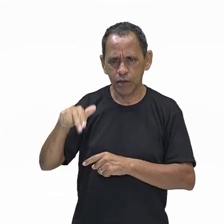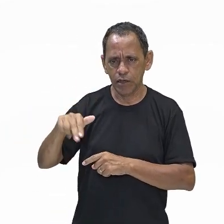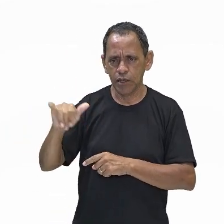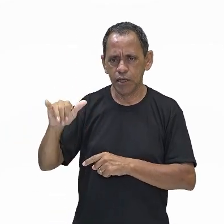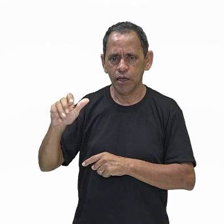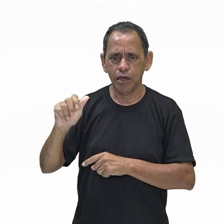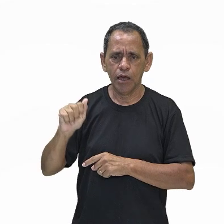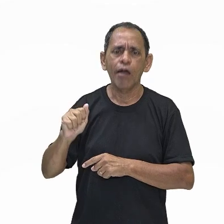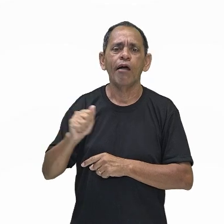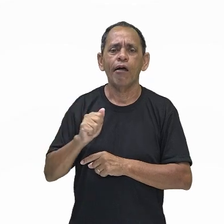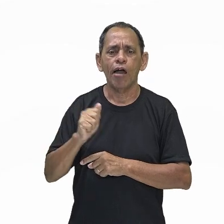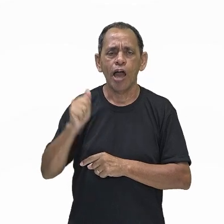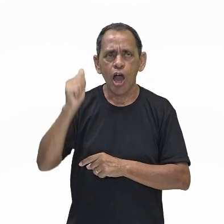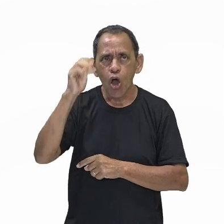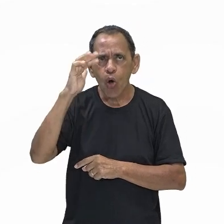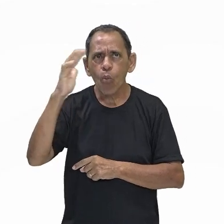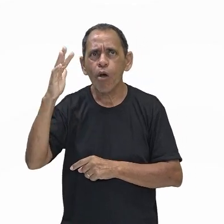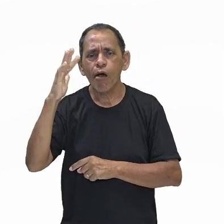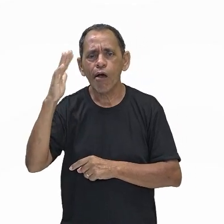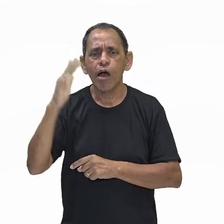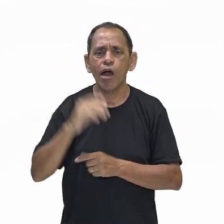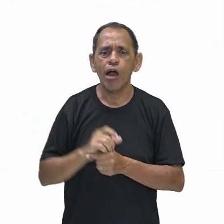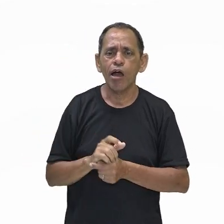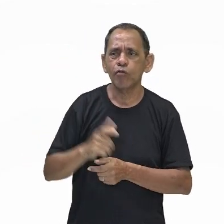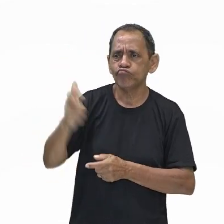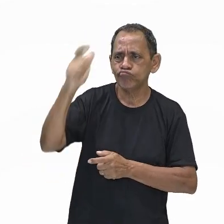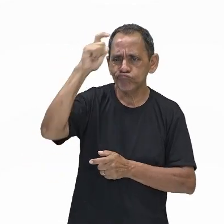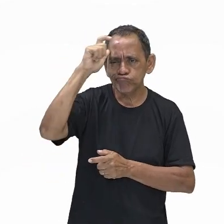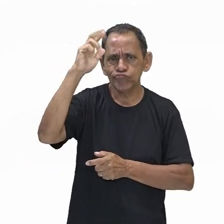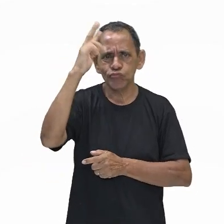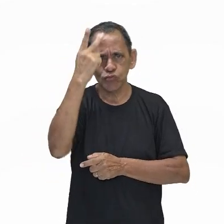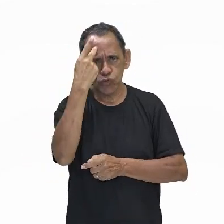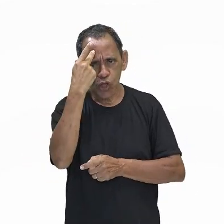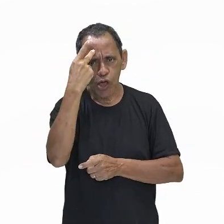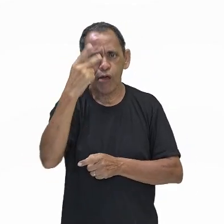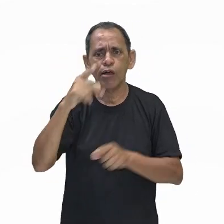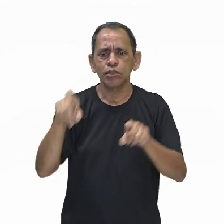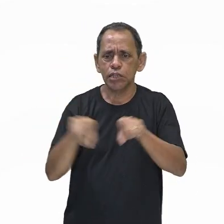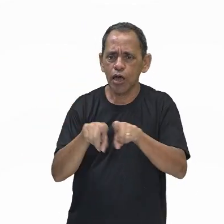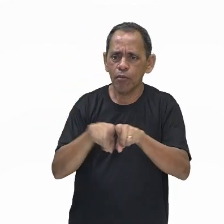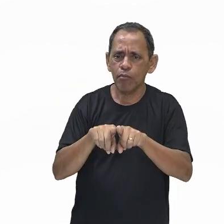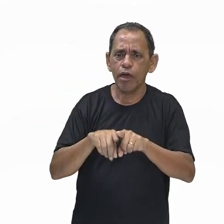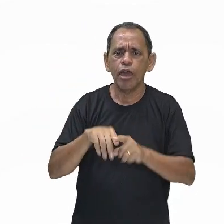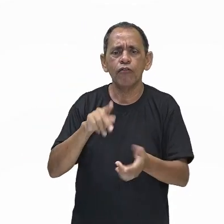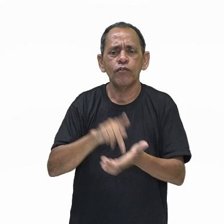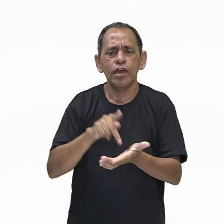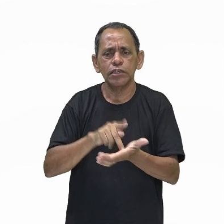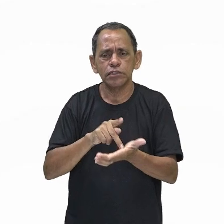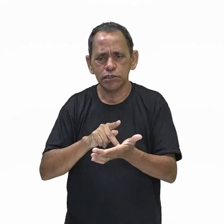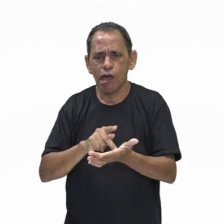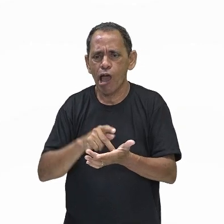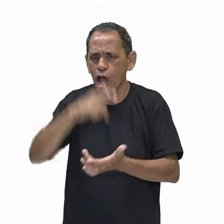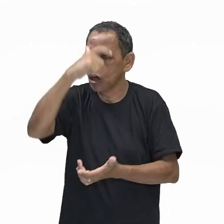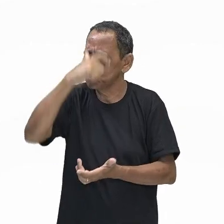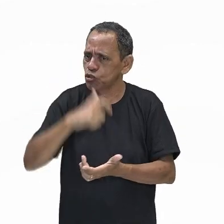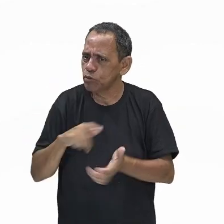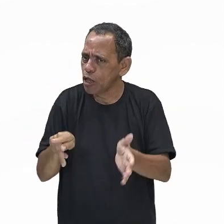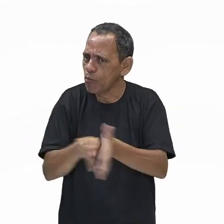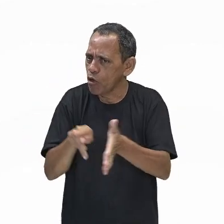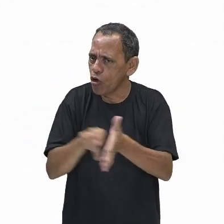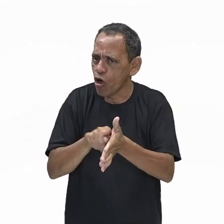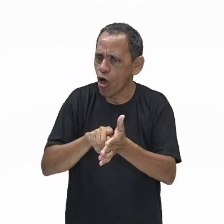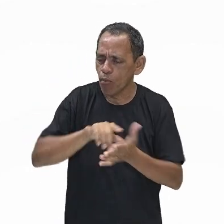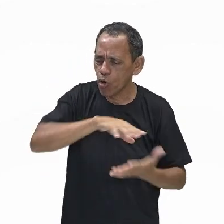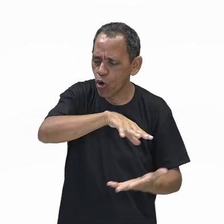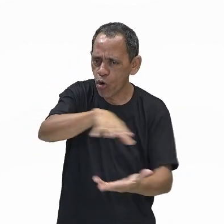qual a personagem reconhece alguma verdade sobre si ou sobre o mundo, que a gente chama aquele assim, o